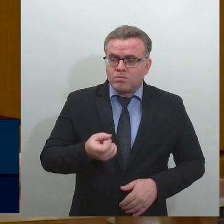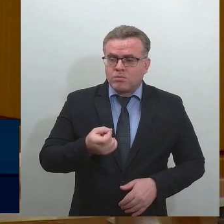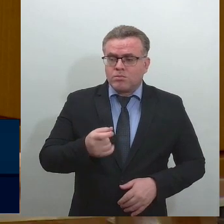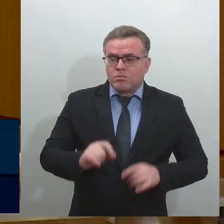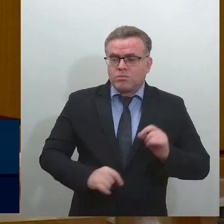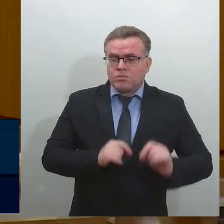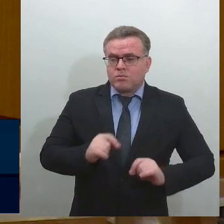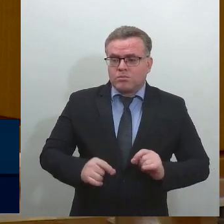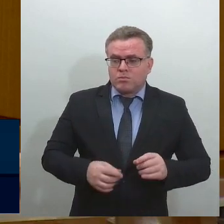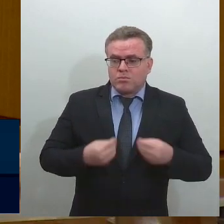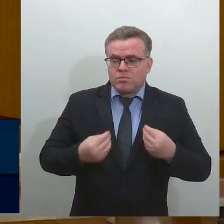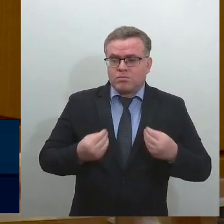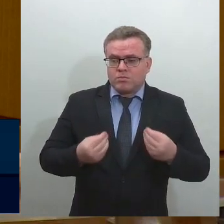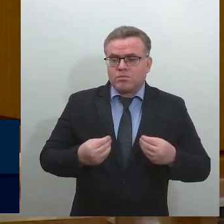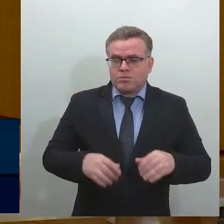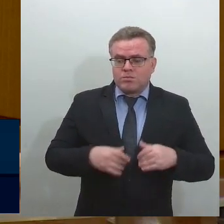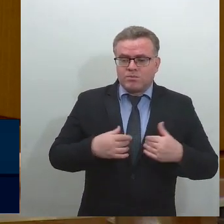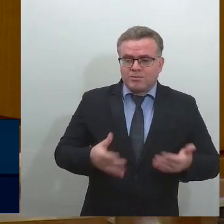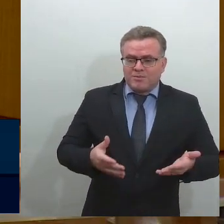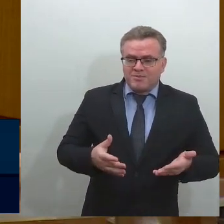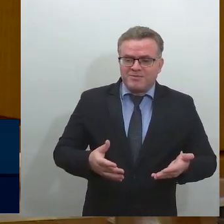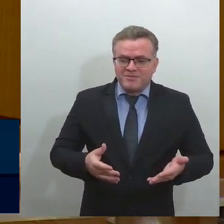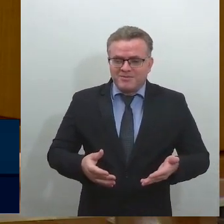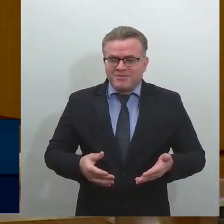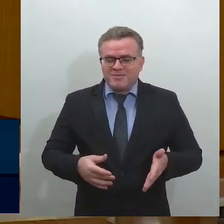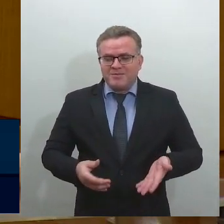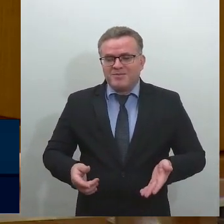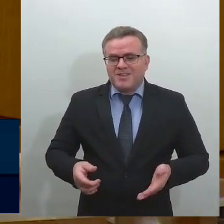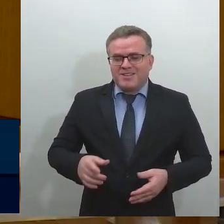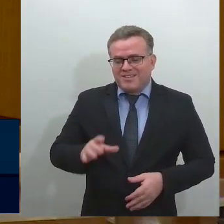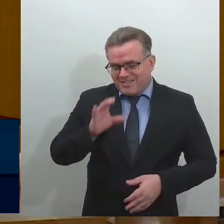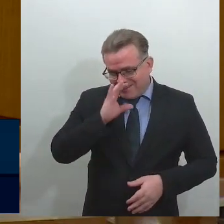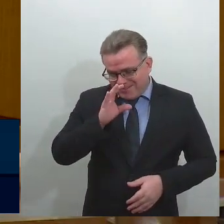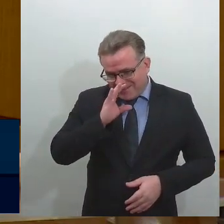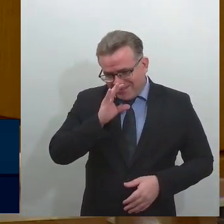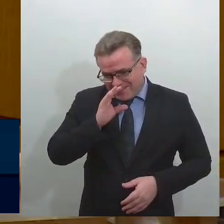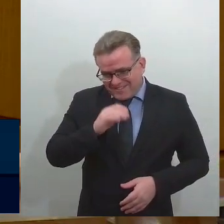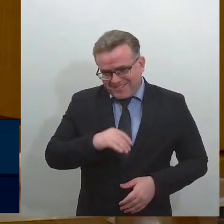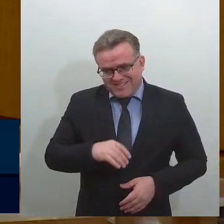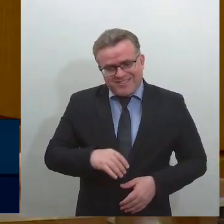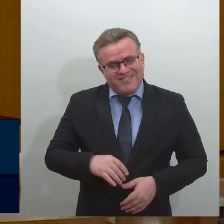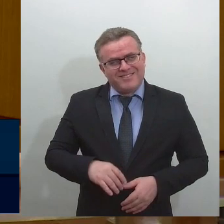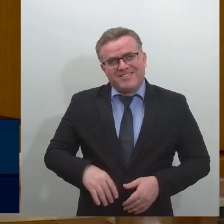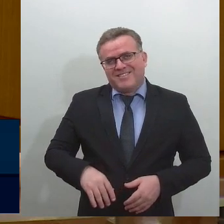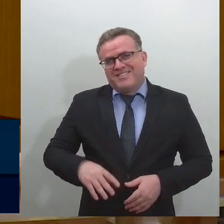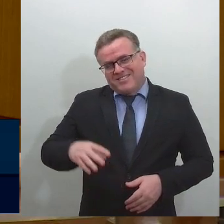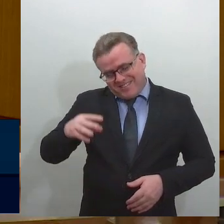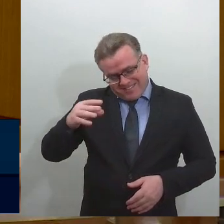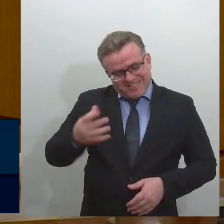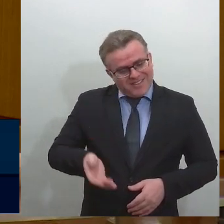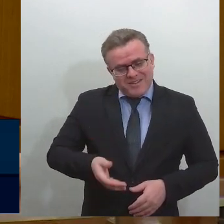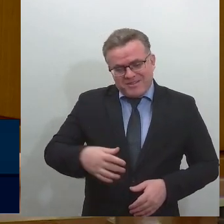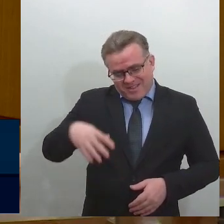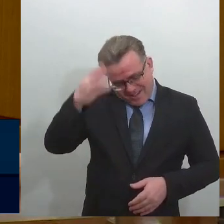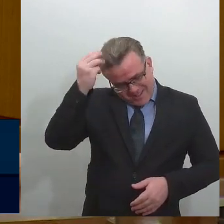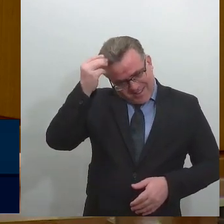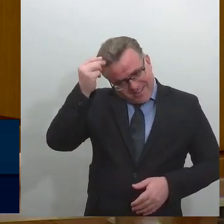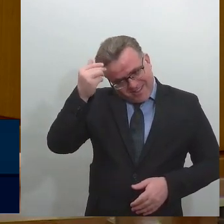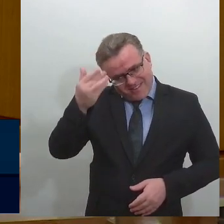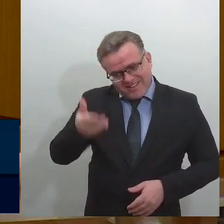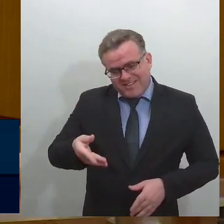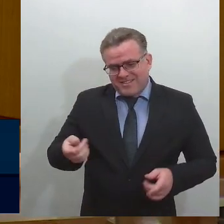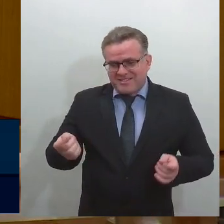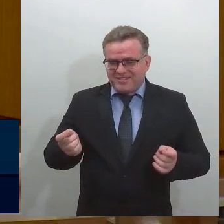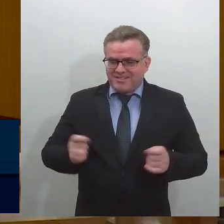aqui de São Cristóvão, com Paulo Júnior, com Neto Batalha, a exemplo de Carminha com o Dr. Samuel, mas